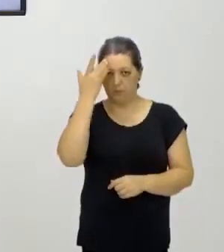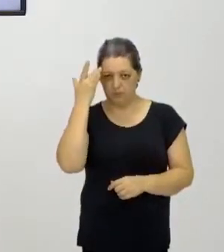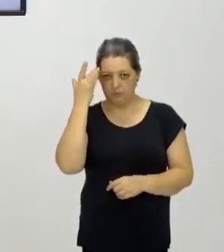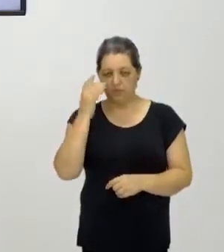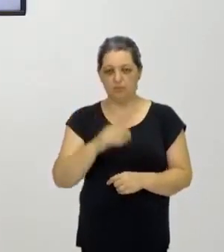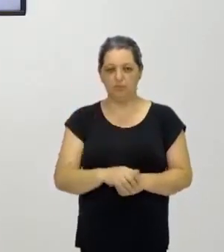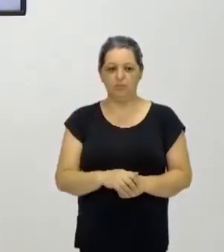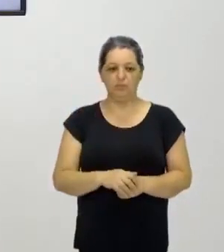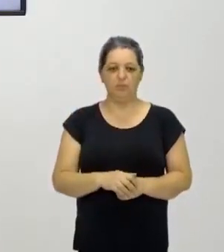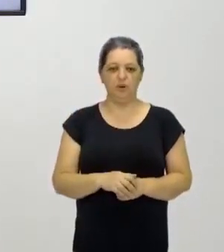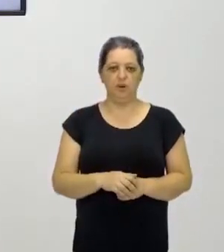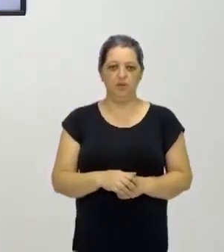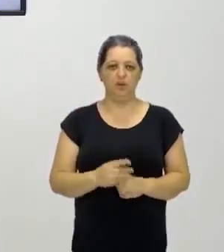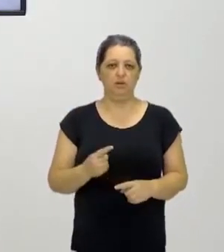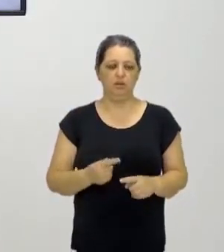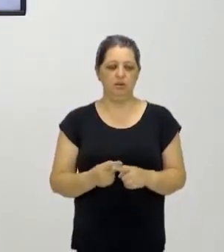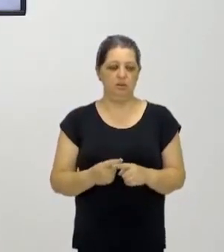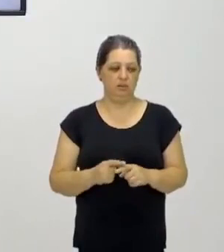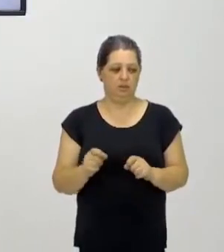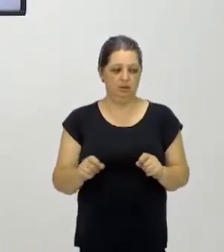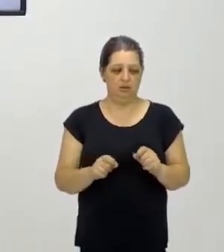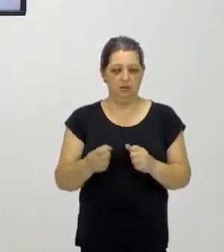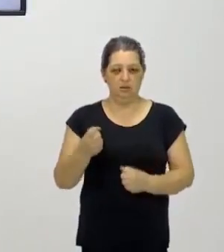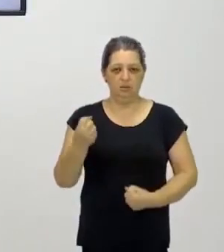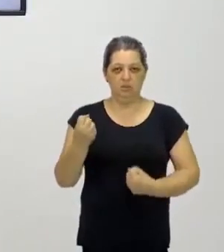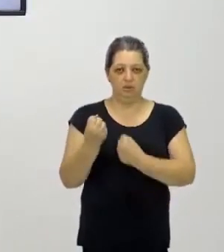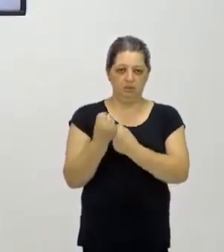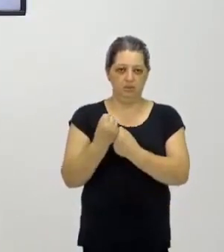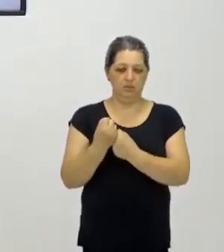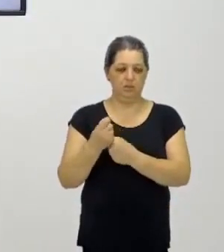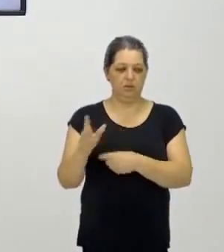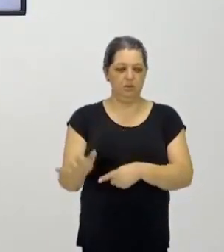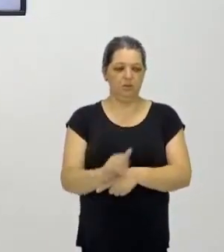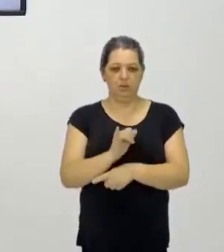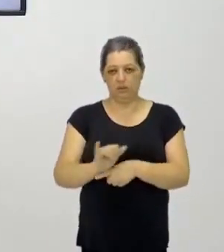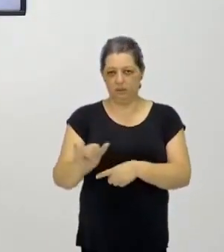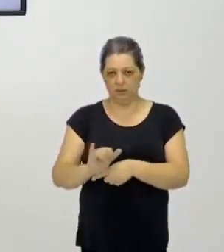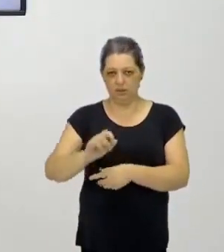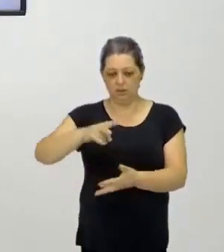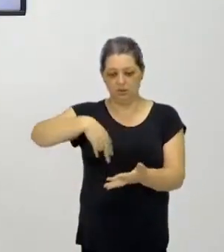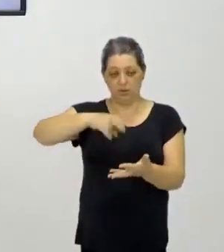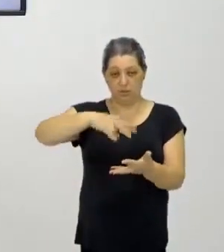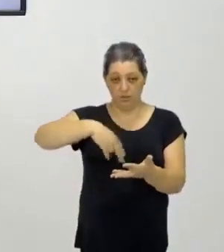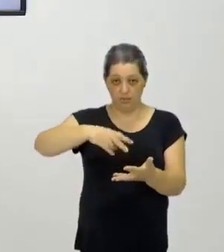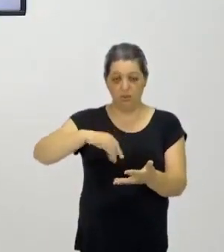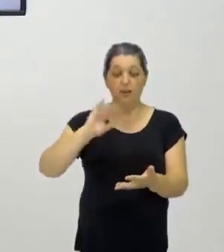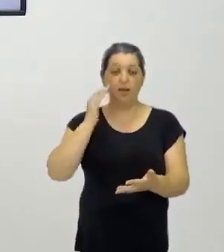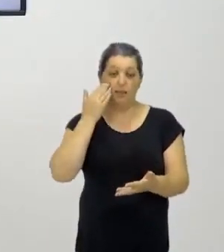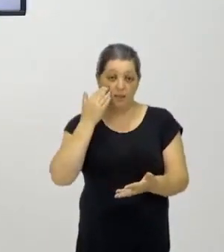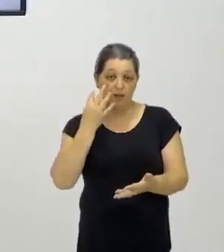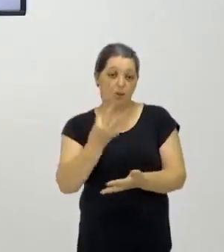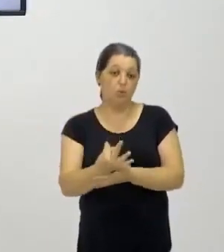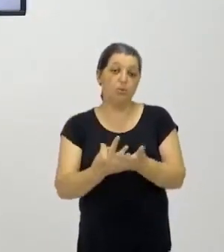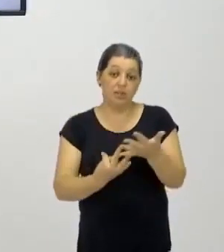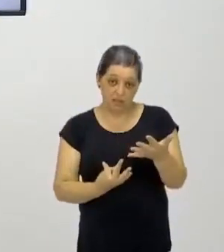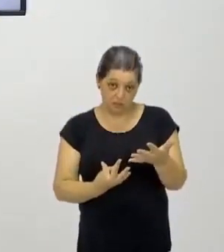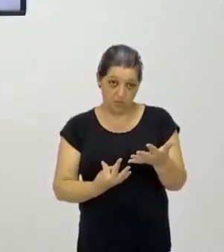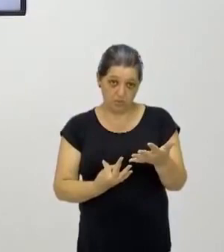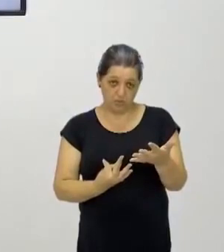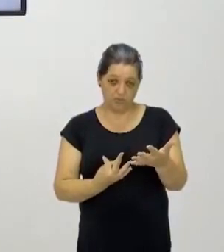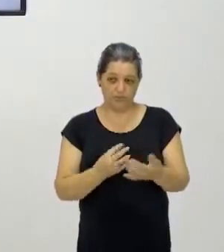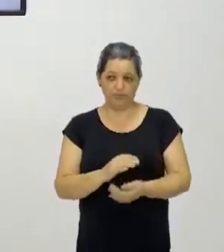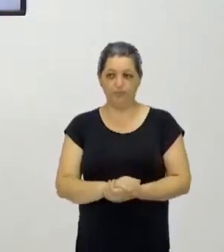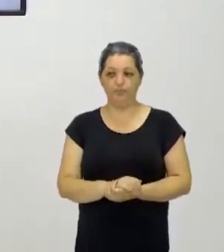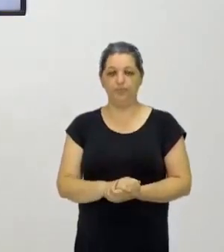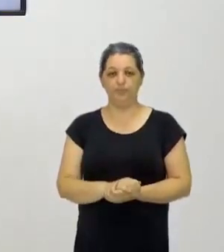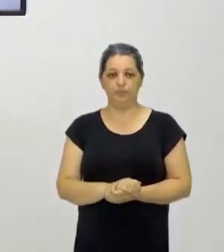língua inglesa, eu tenho que me apoiar nessas estratégias de leitura para chegar lá e entender o texto um pouquinho melhor. Não só